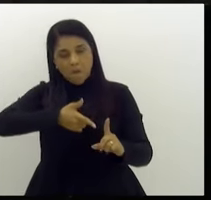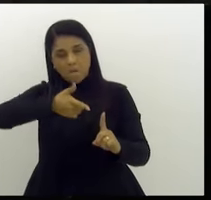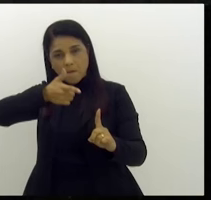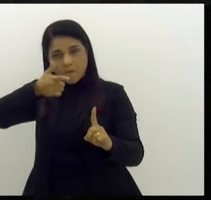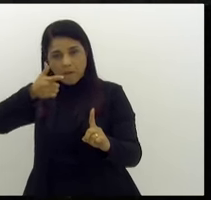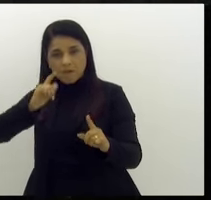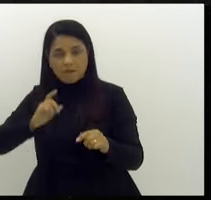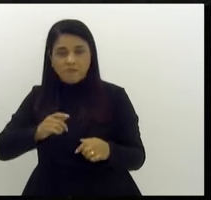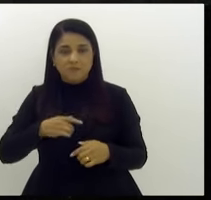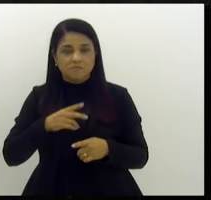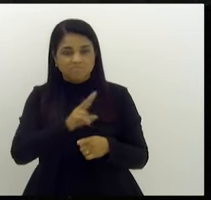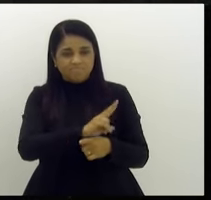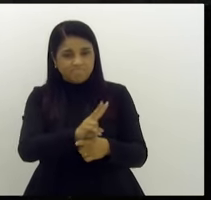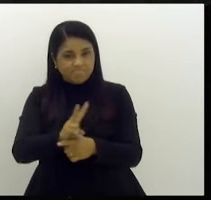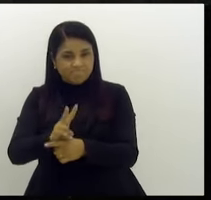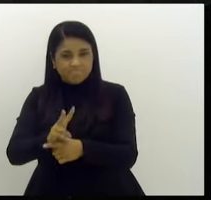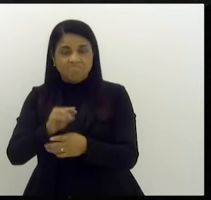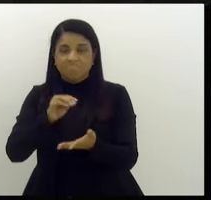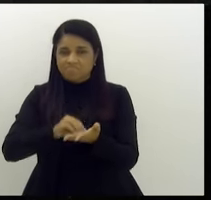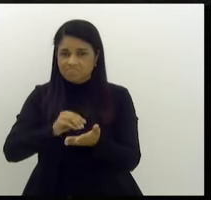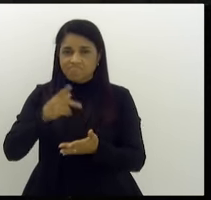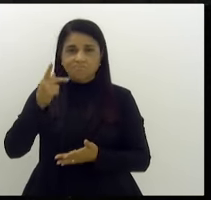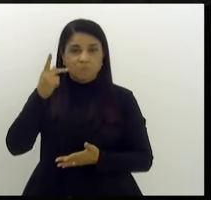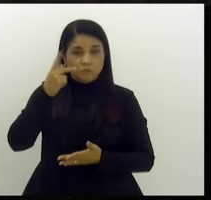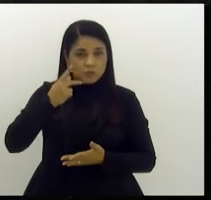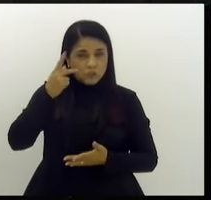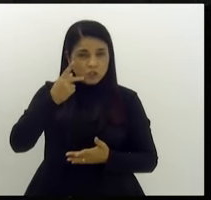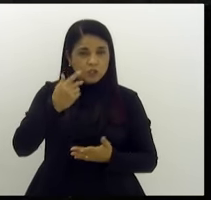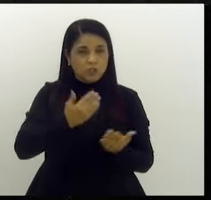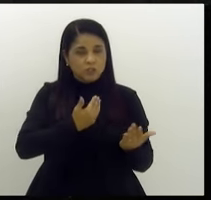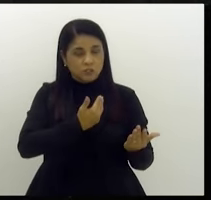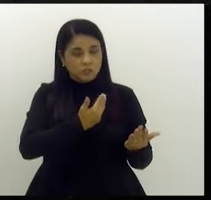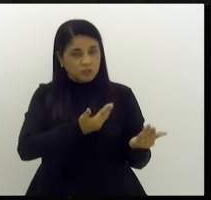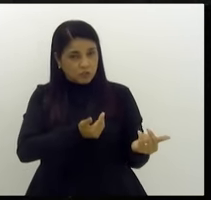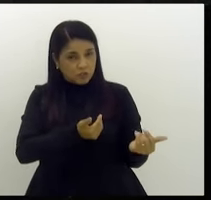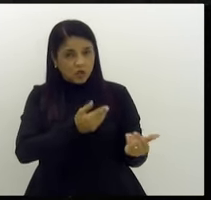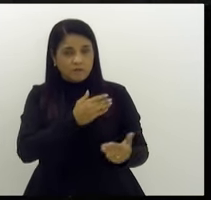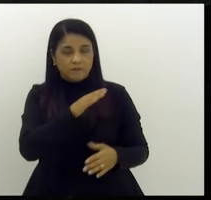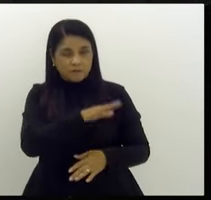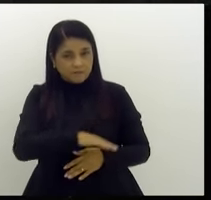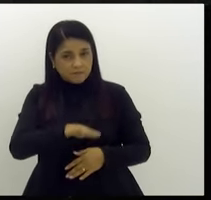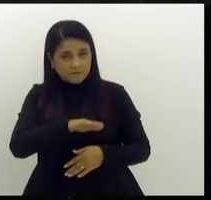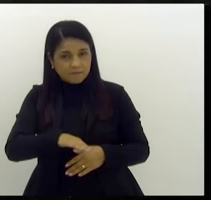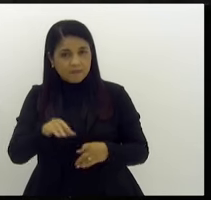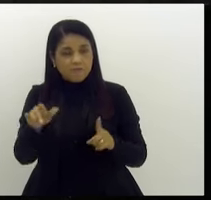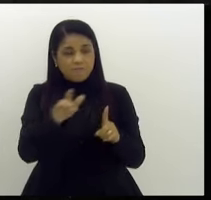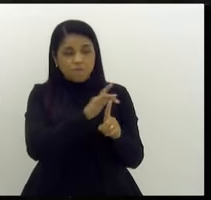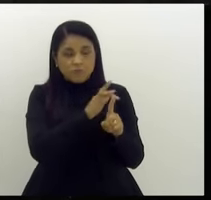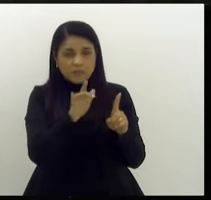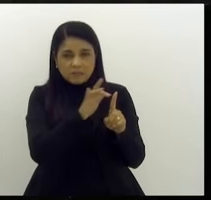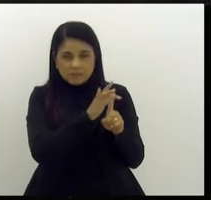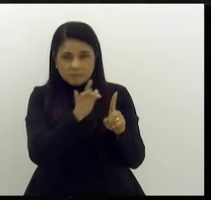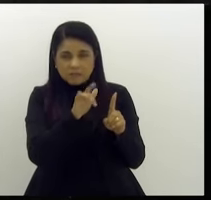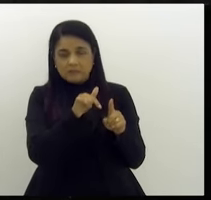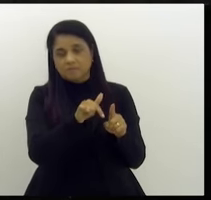de proteção à infância e adolescência deixa os nossos jovens em vulnerabilidade social mais predispostos às